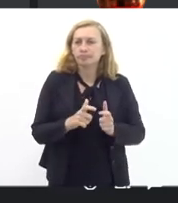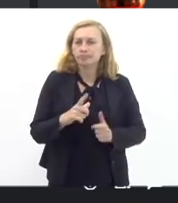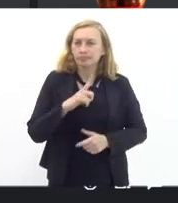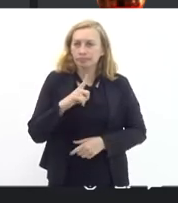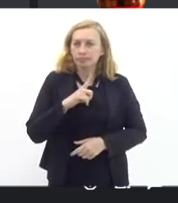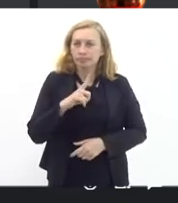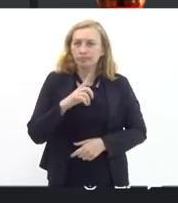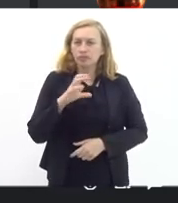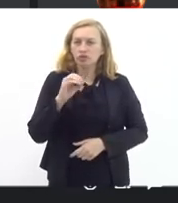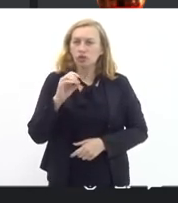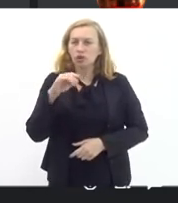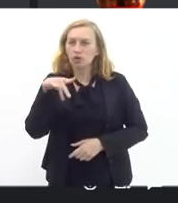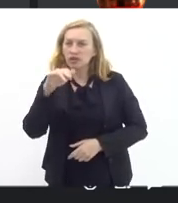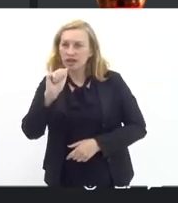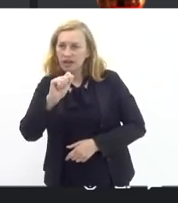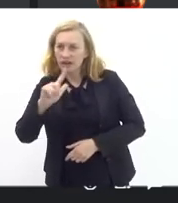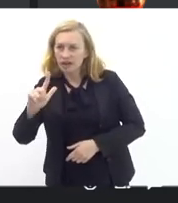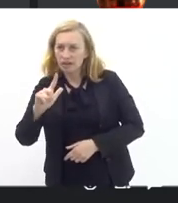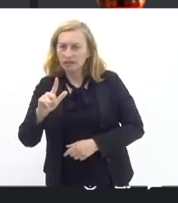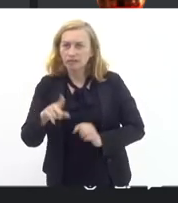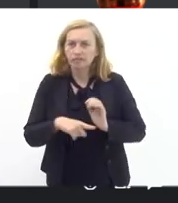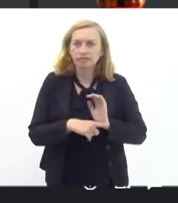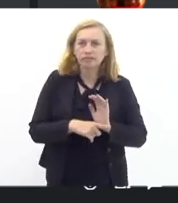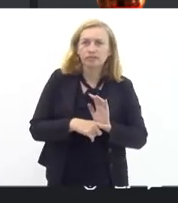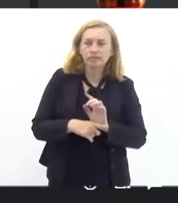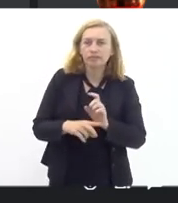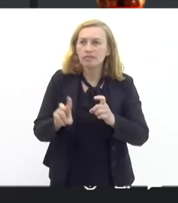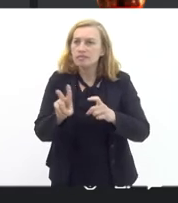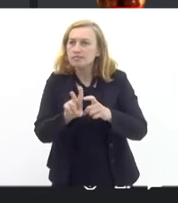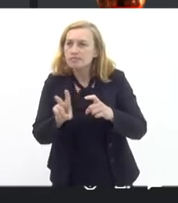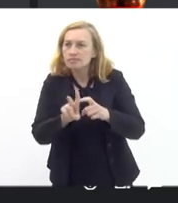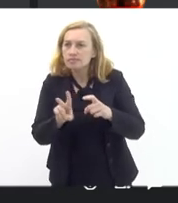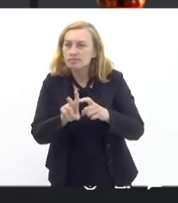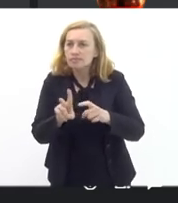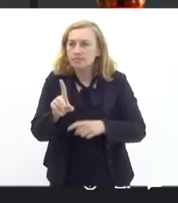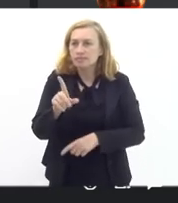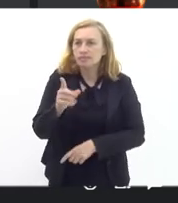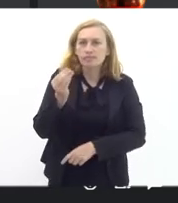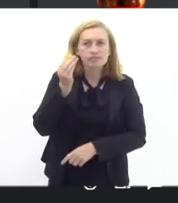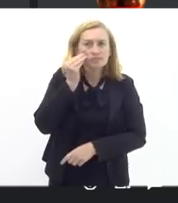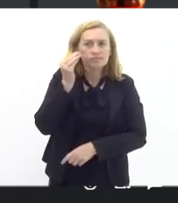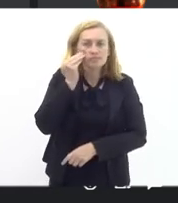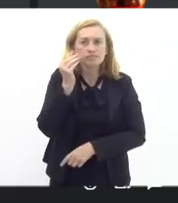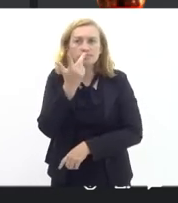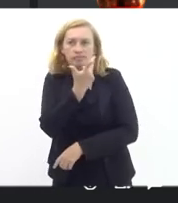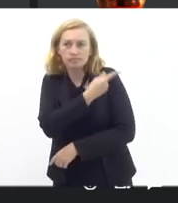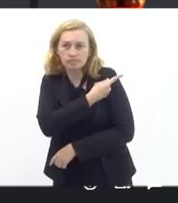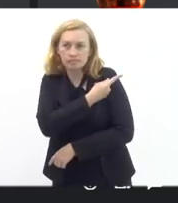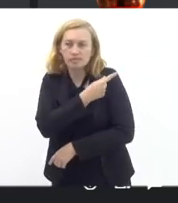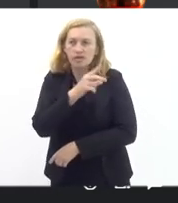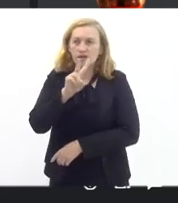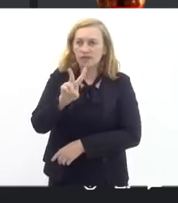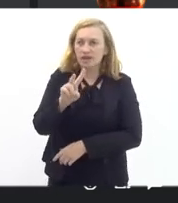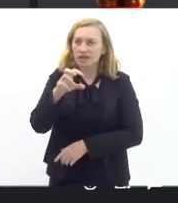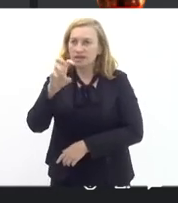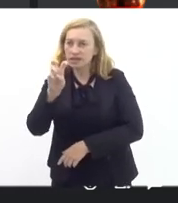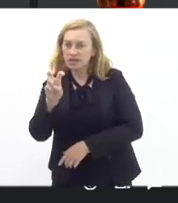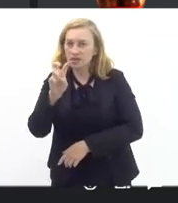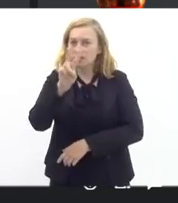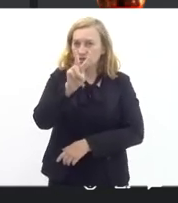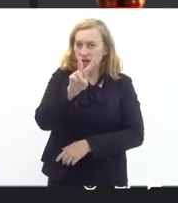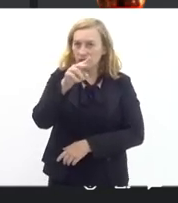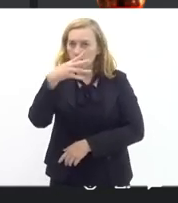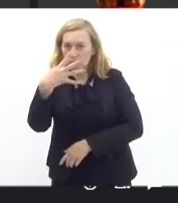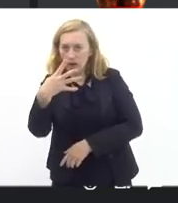ao atendimento veterinário seria de testes FIV-FeLV e vacinas de V5, V4, V3